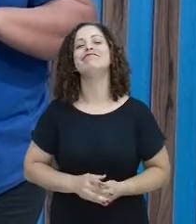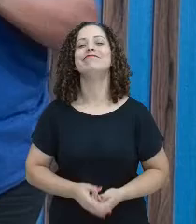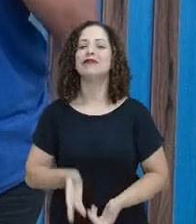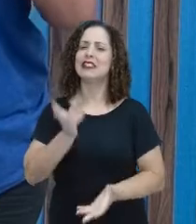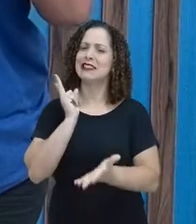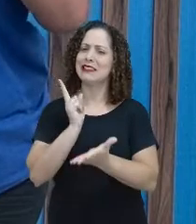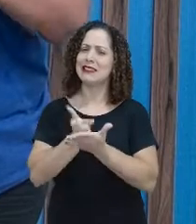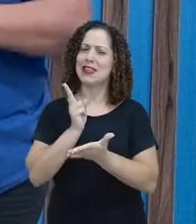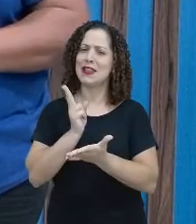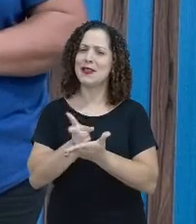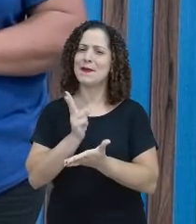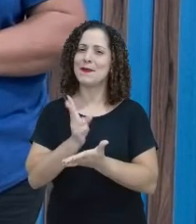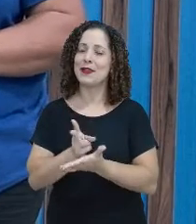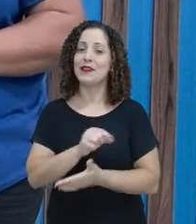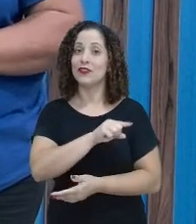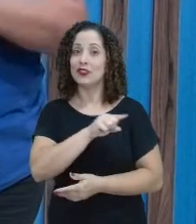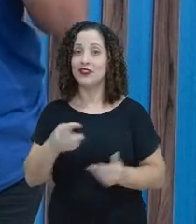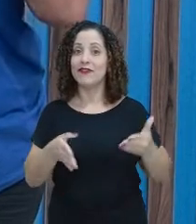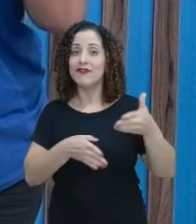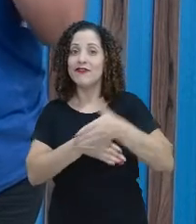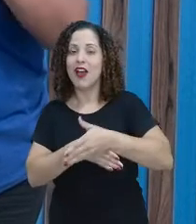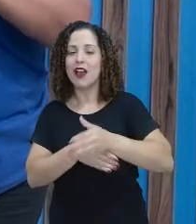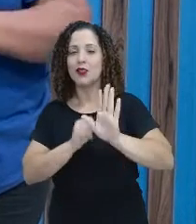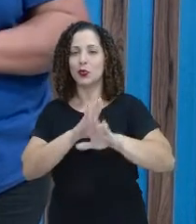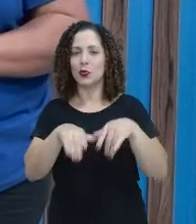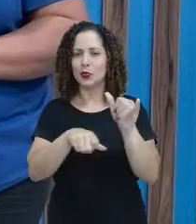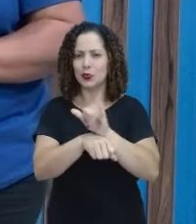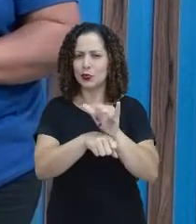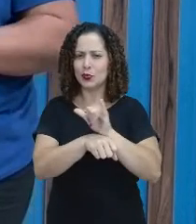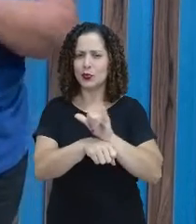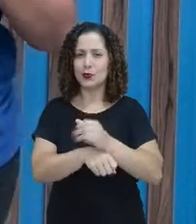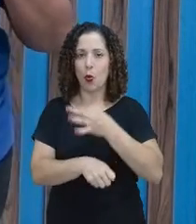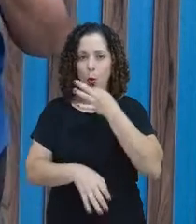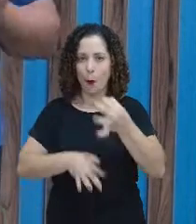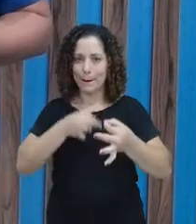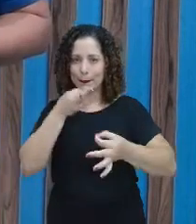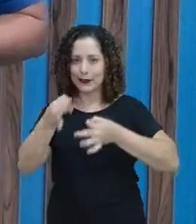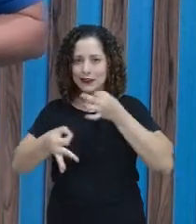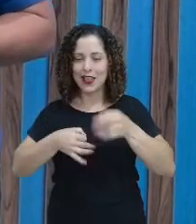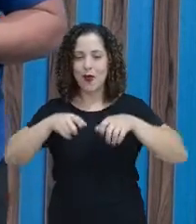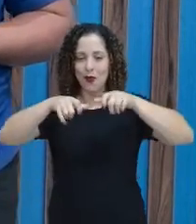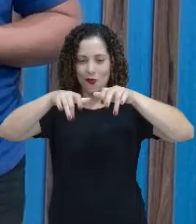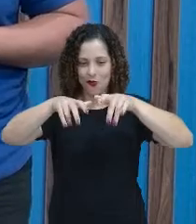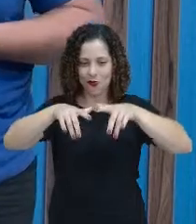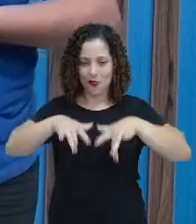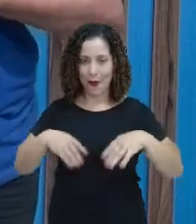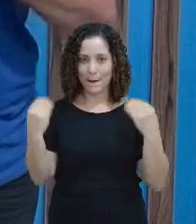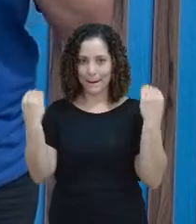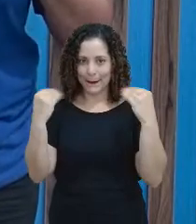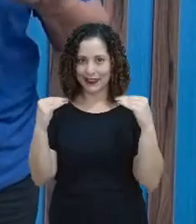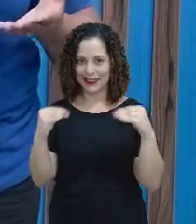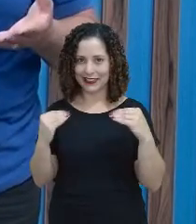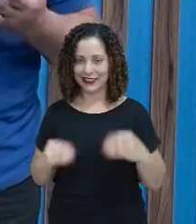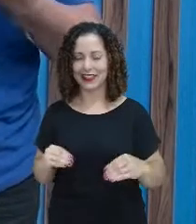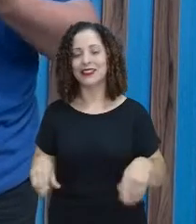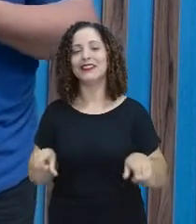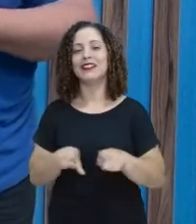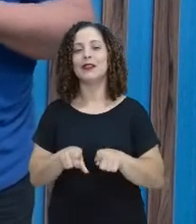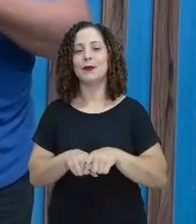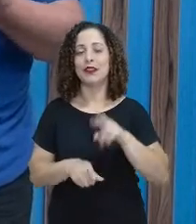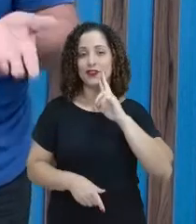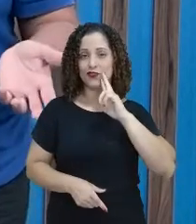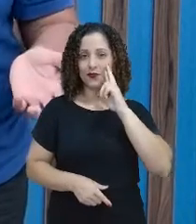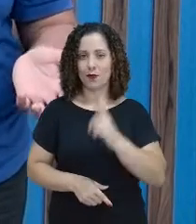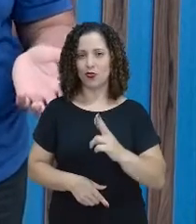sempre, passa lá no YouTube. Deixa lá nos comentários as conclusões que vocês chegaram e as respostas que